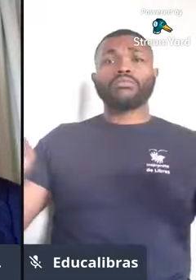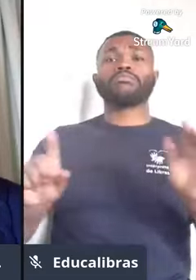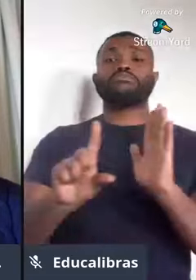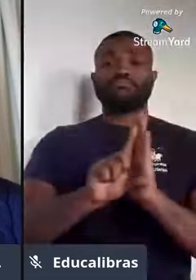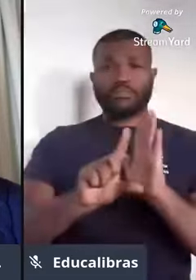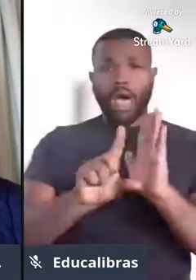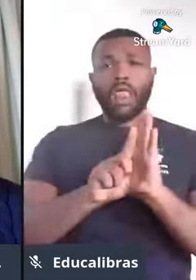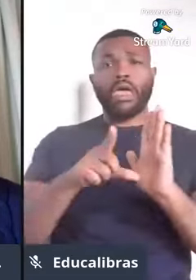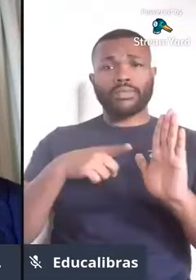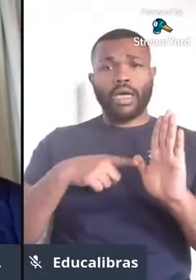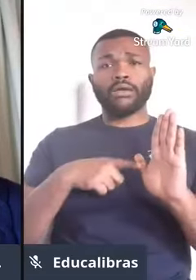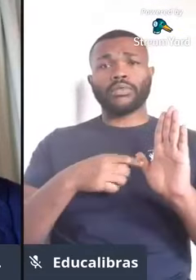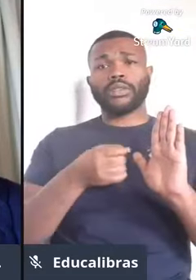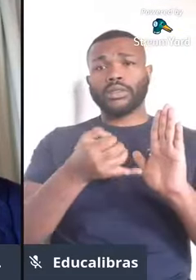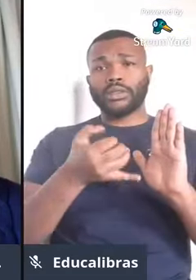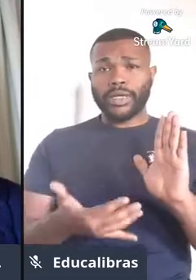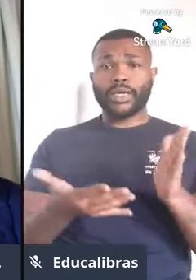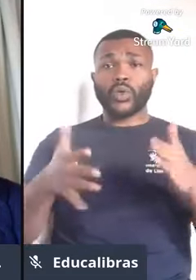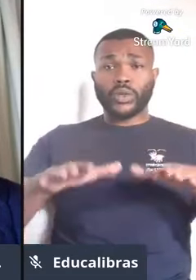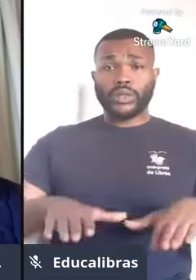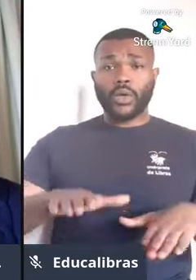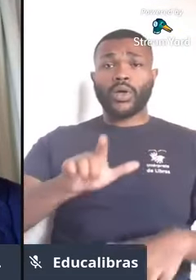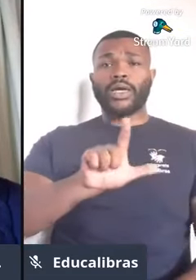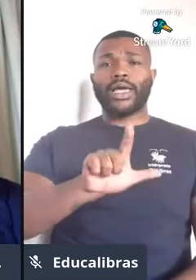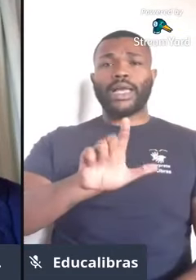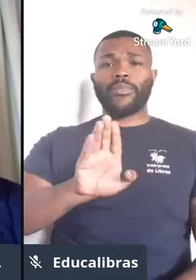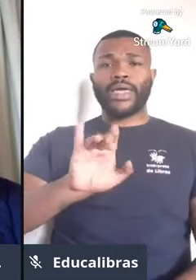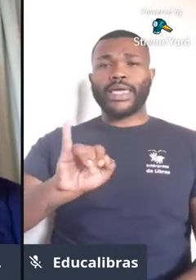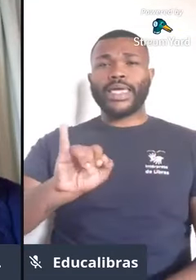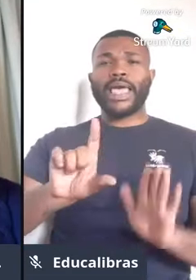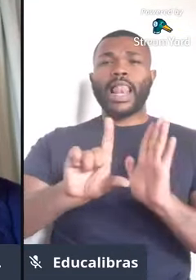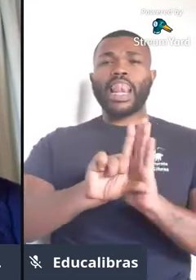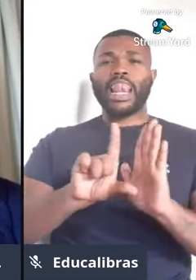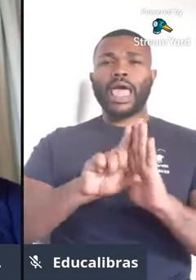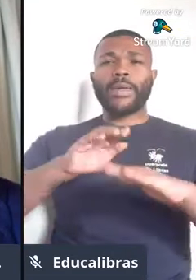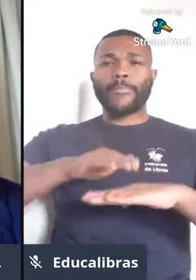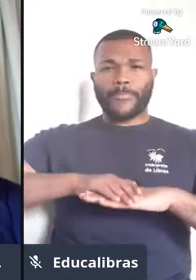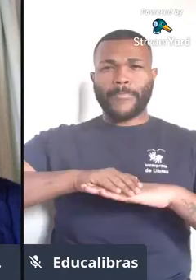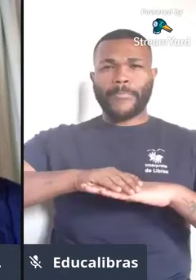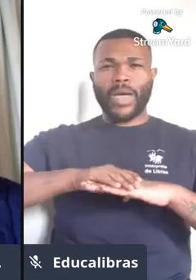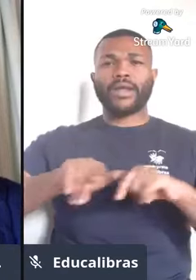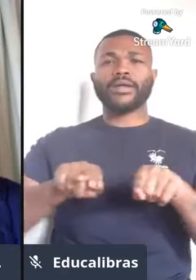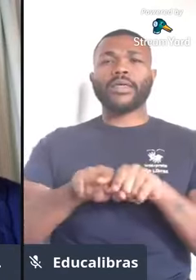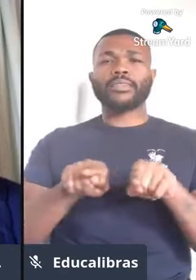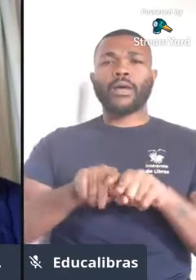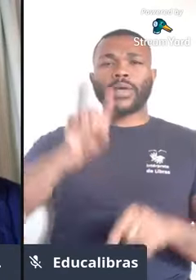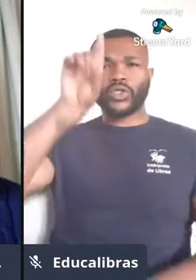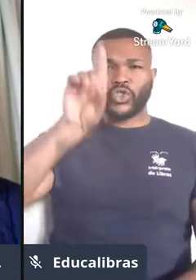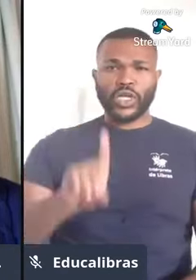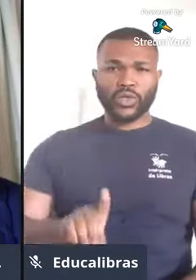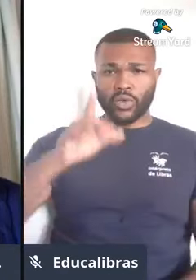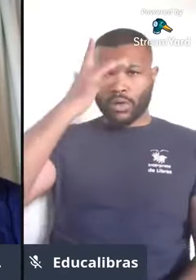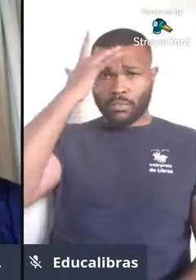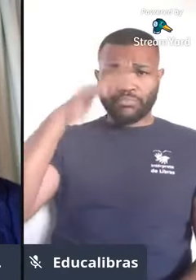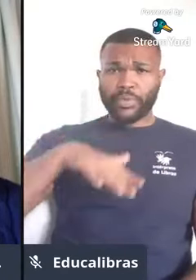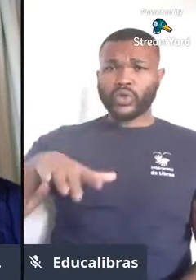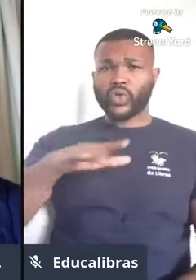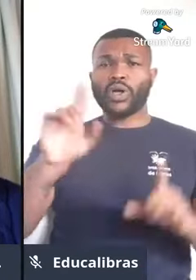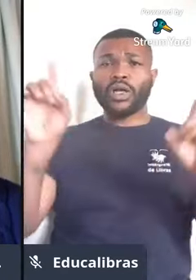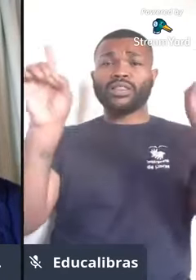Lei Brasileira de Inclusão, está colocado na Convenção Internacional dos Direitos da Pessoa com Deficiência e, como sabemos, no nosso país